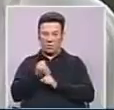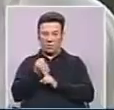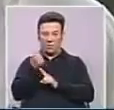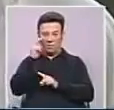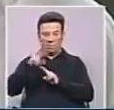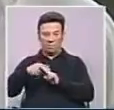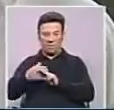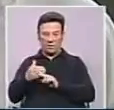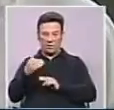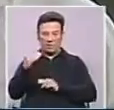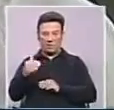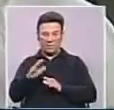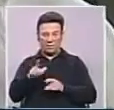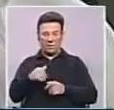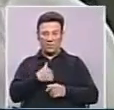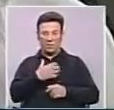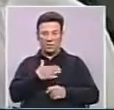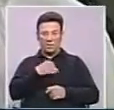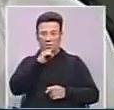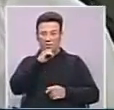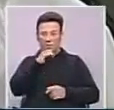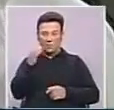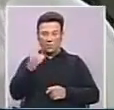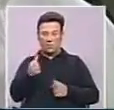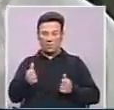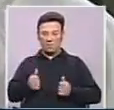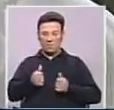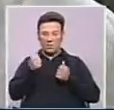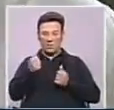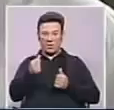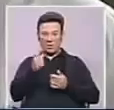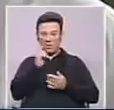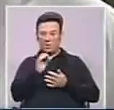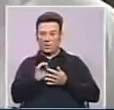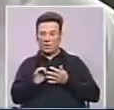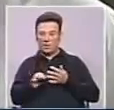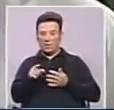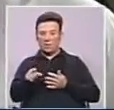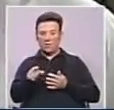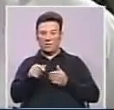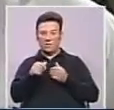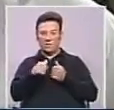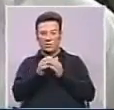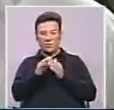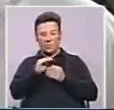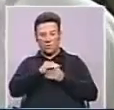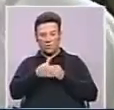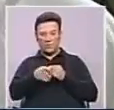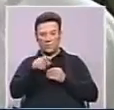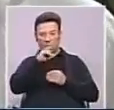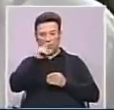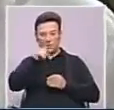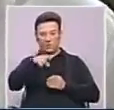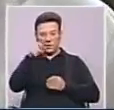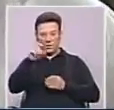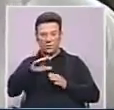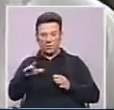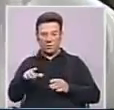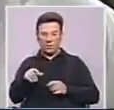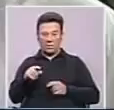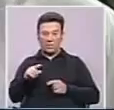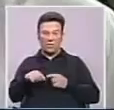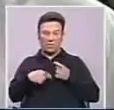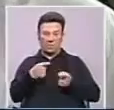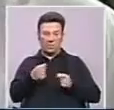elevado. As empresas que conseguissem melhores características do revestimento seriam selecionadas.